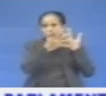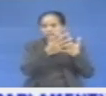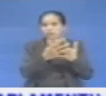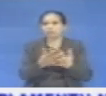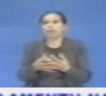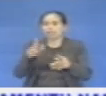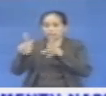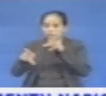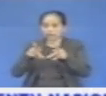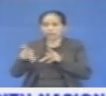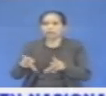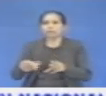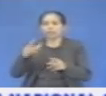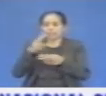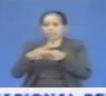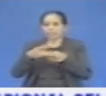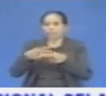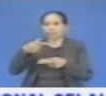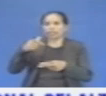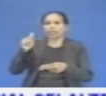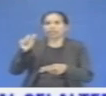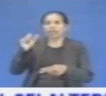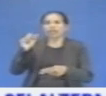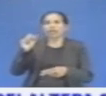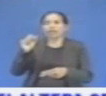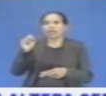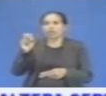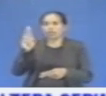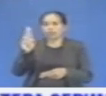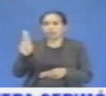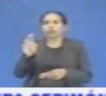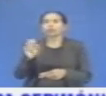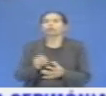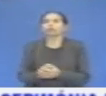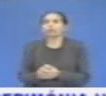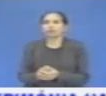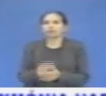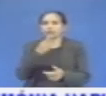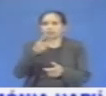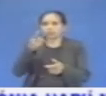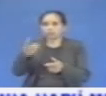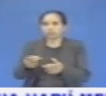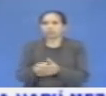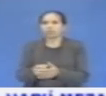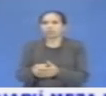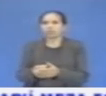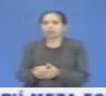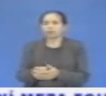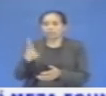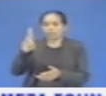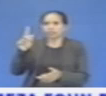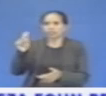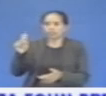Souza Rodrigo da Costa ba caso peculato uso. Parte defesa Arguido Cirandian Estáquio Guterres parte